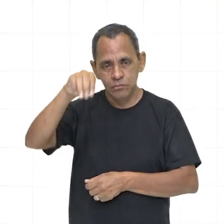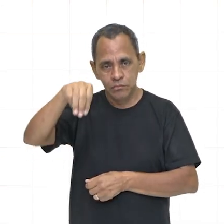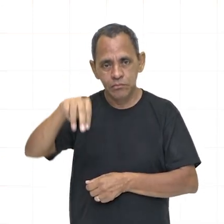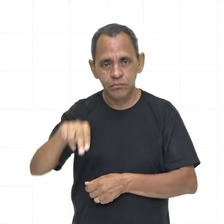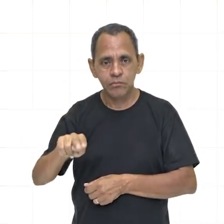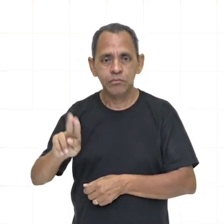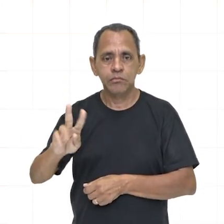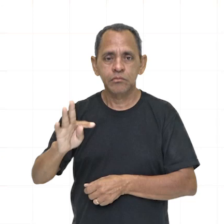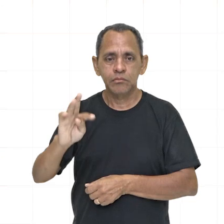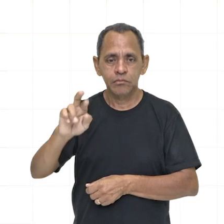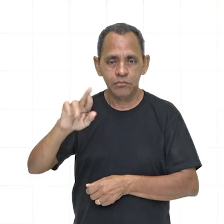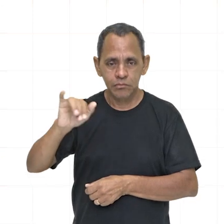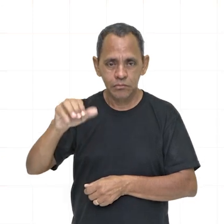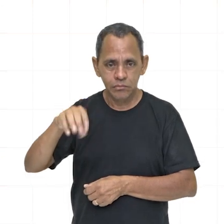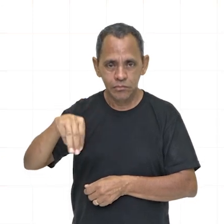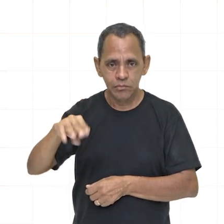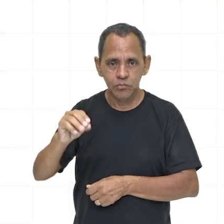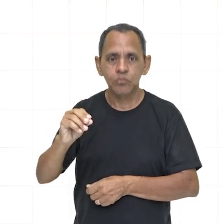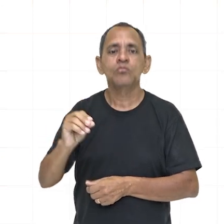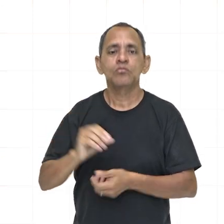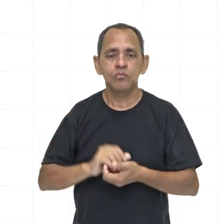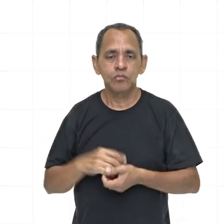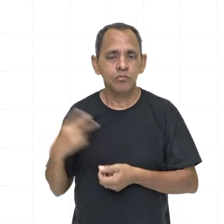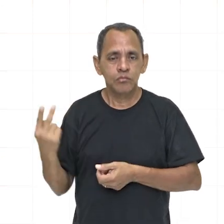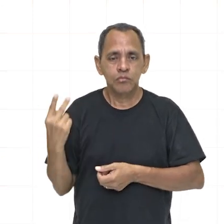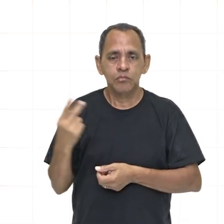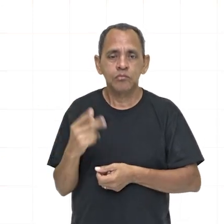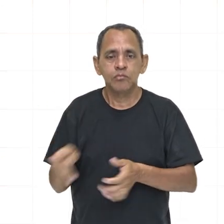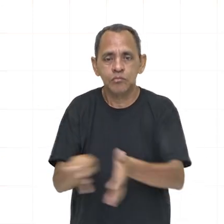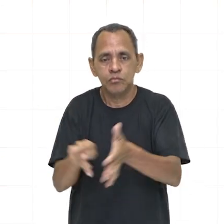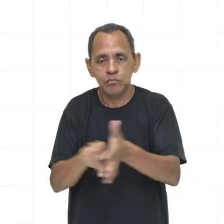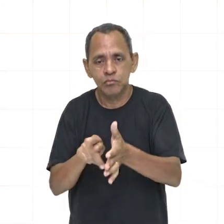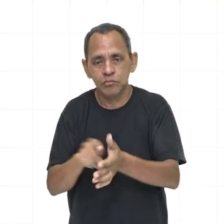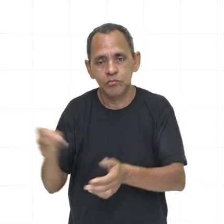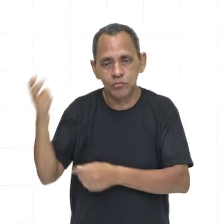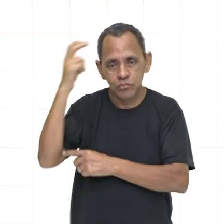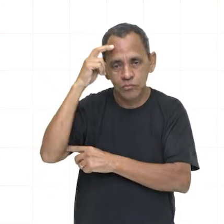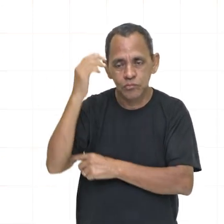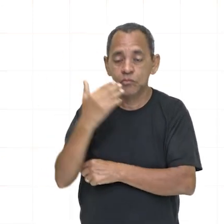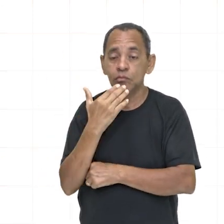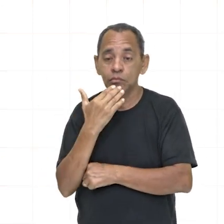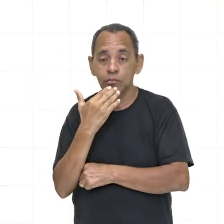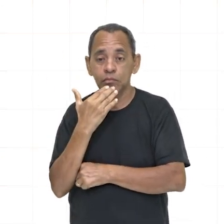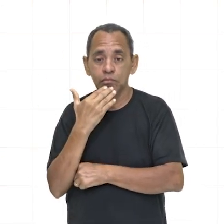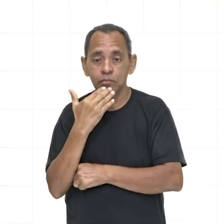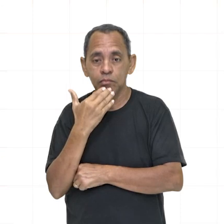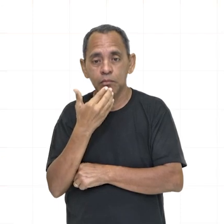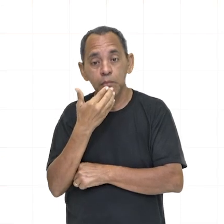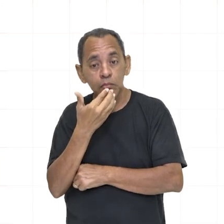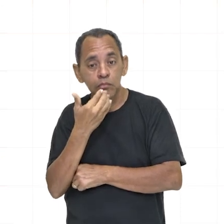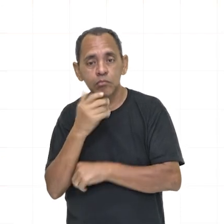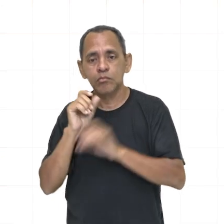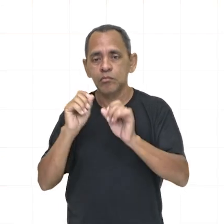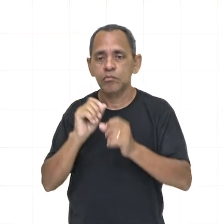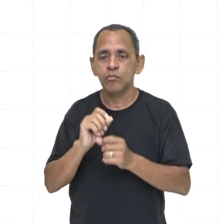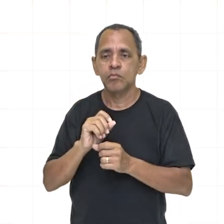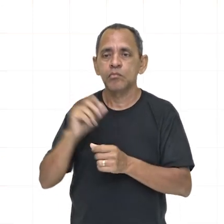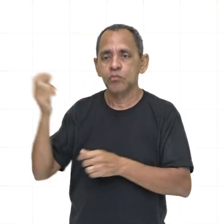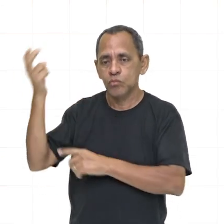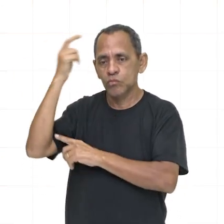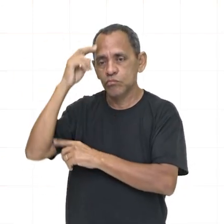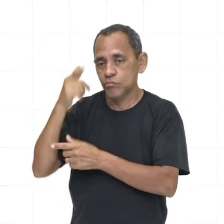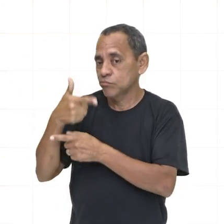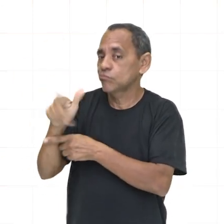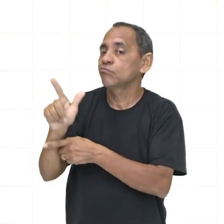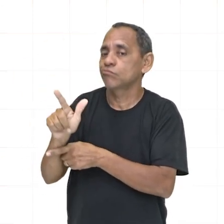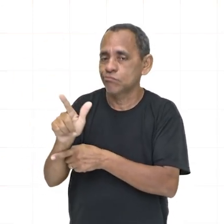um indivíduo da sua própria cultura melhores do que das outras culturas. Então, um